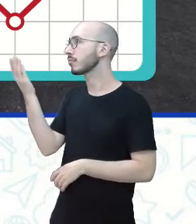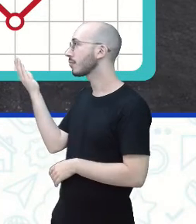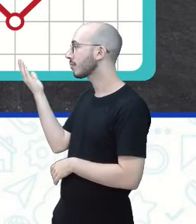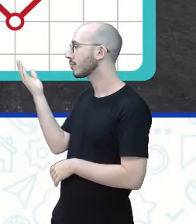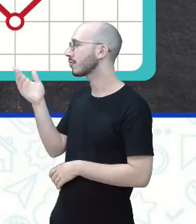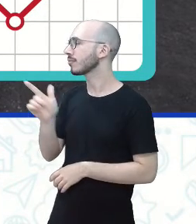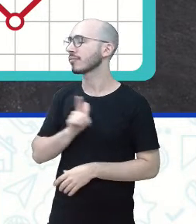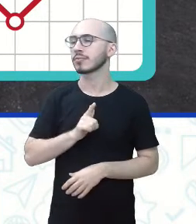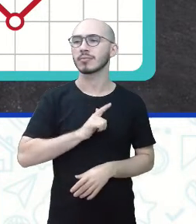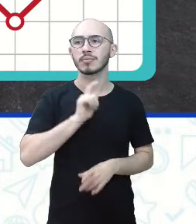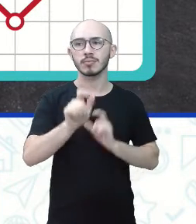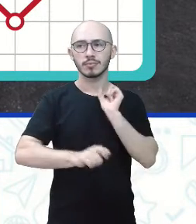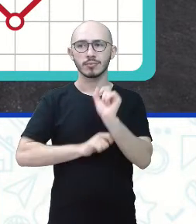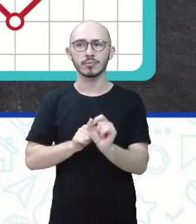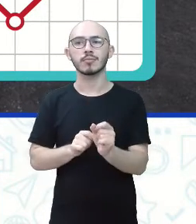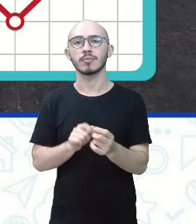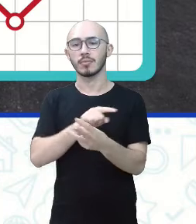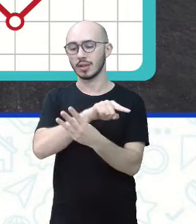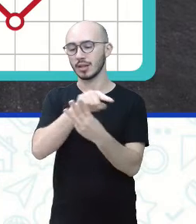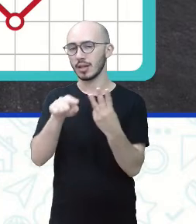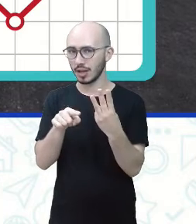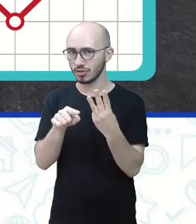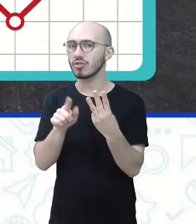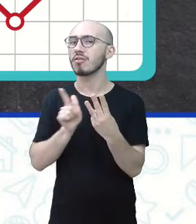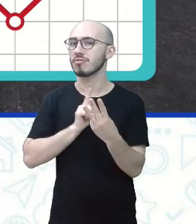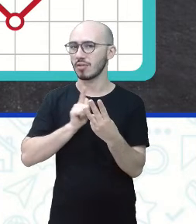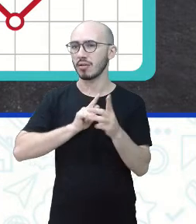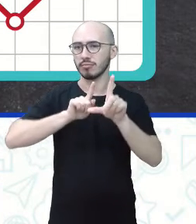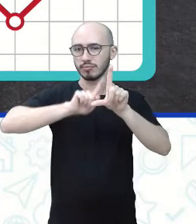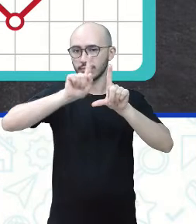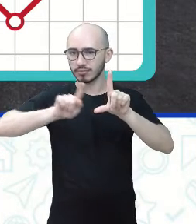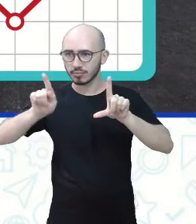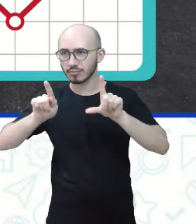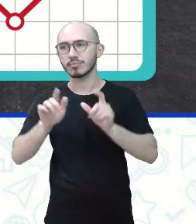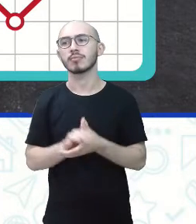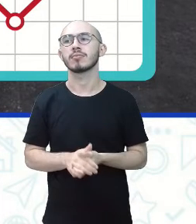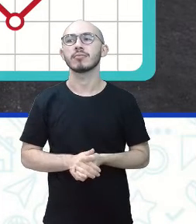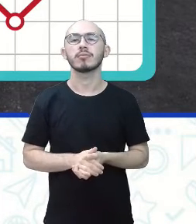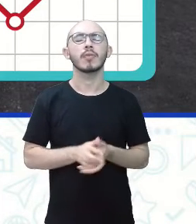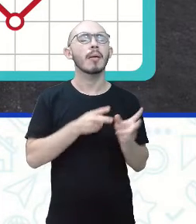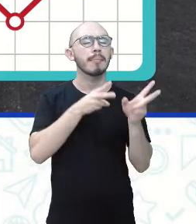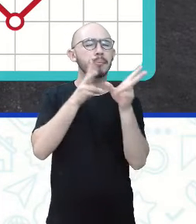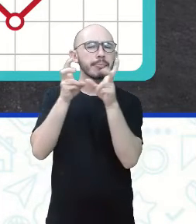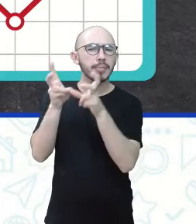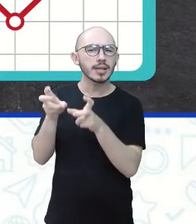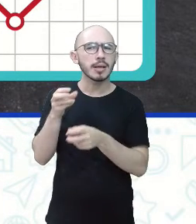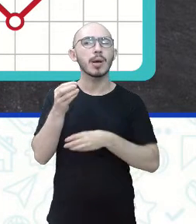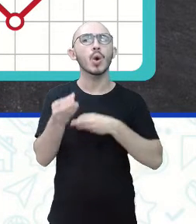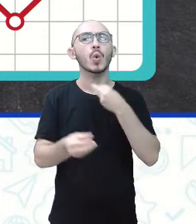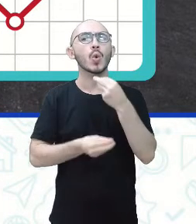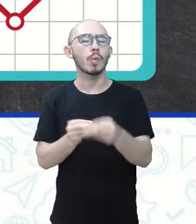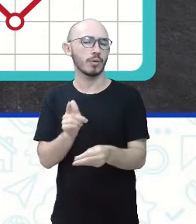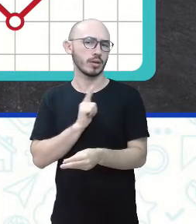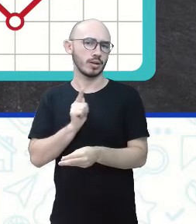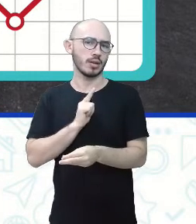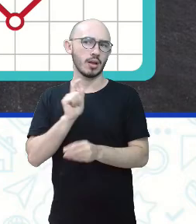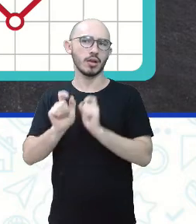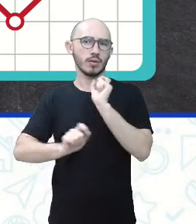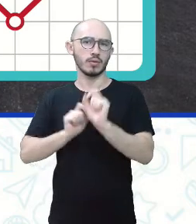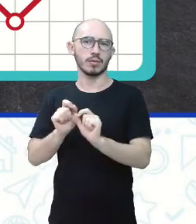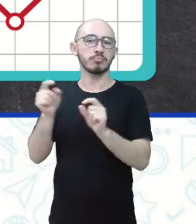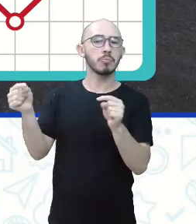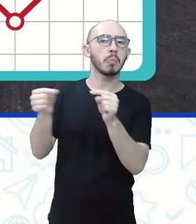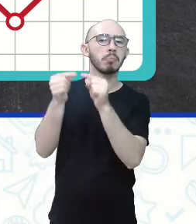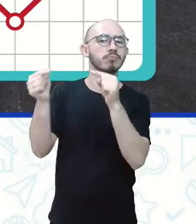nesse momento 3 gráficos aí mostrando para vocês e quando a gente começa a perceber a relação que esses pedacinhos têm